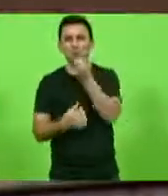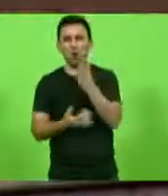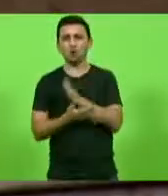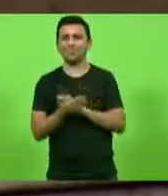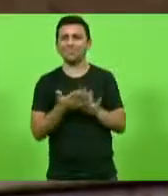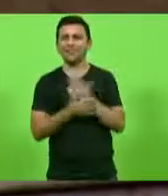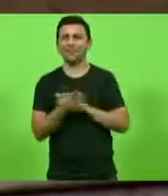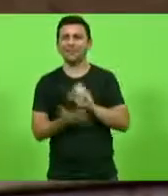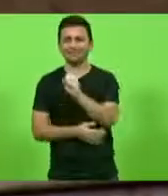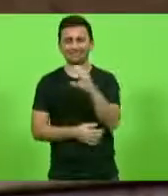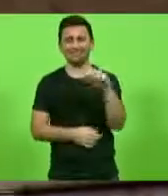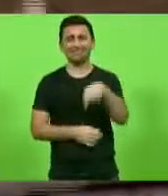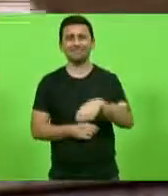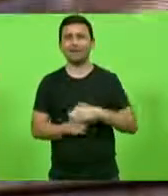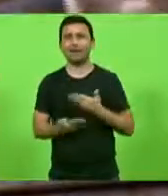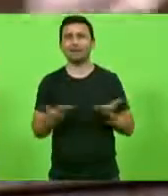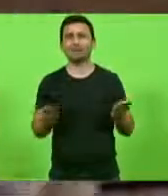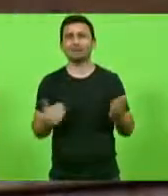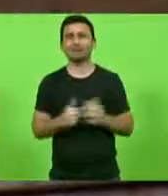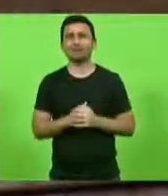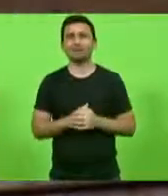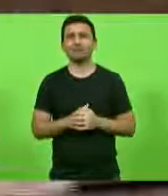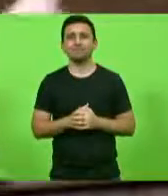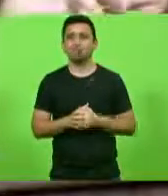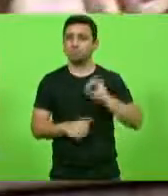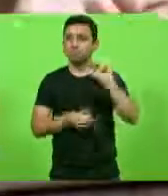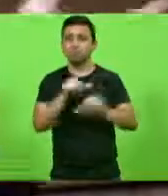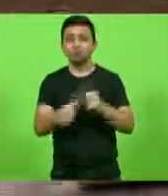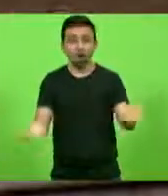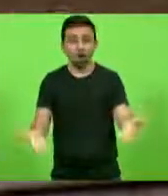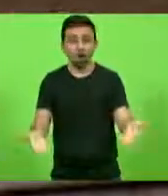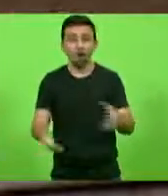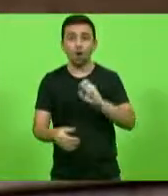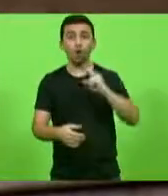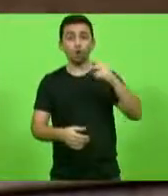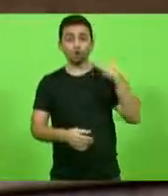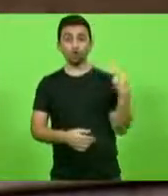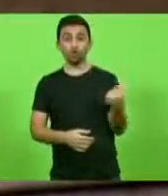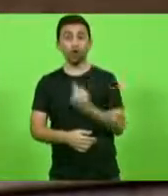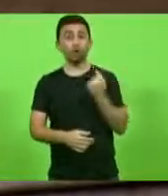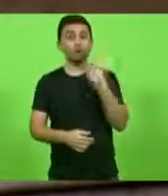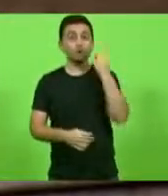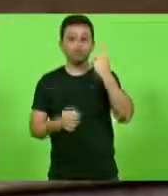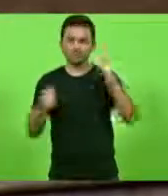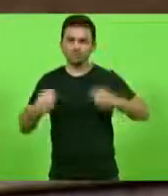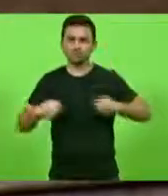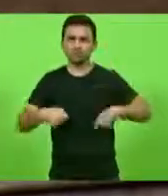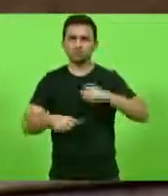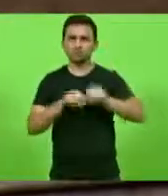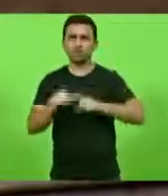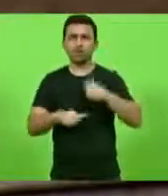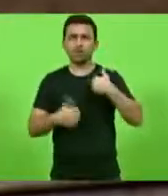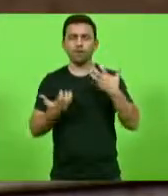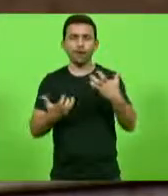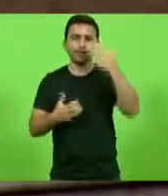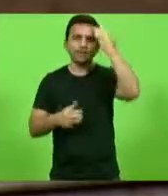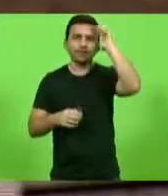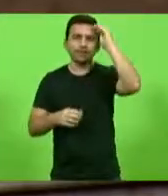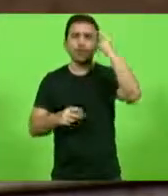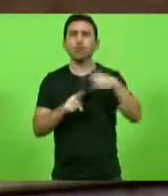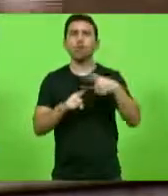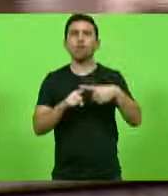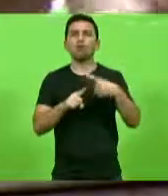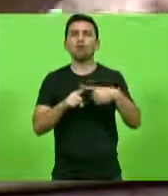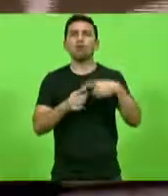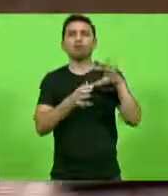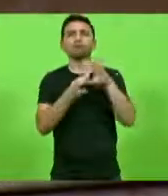Santa Catarina, vamos dizer, ou isso muda agora, ou mudamos nós. Porque eu quero realmente entender qual é a vantagem que